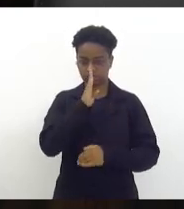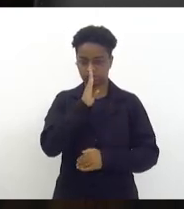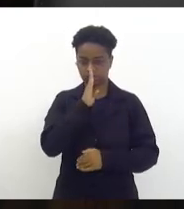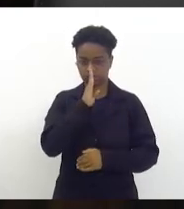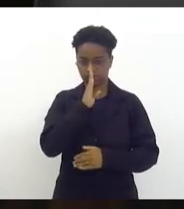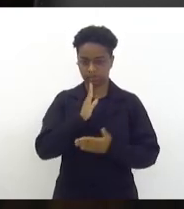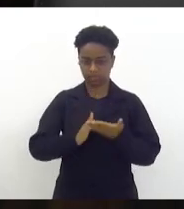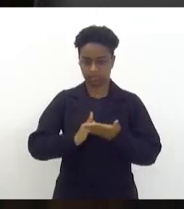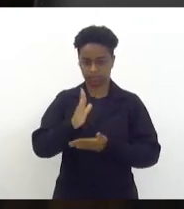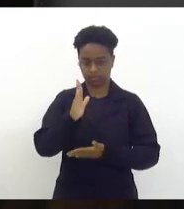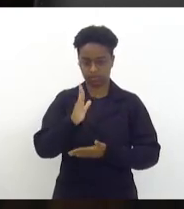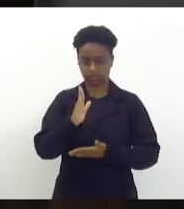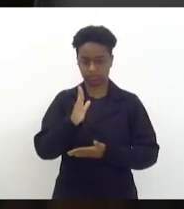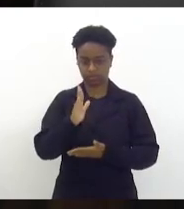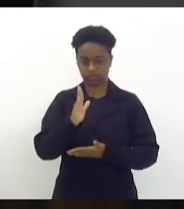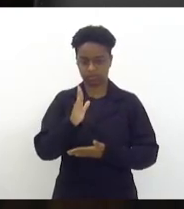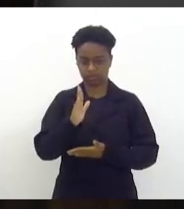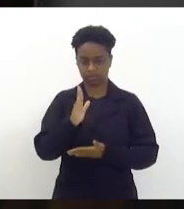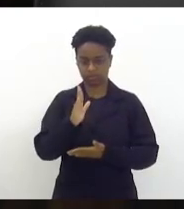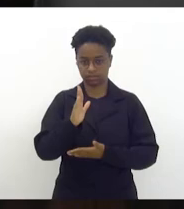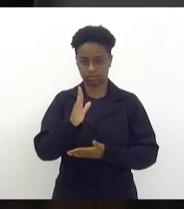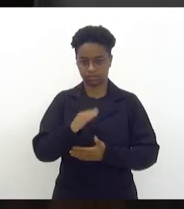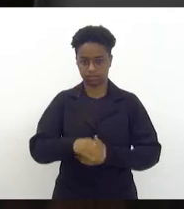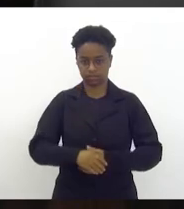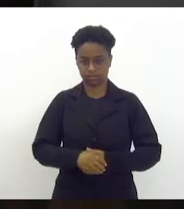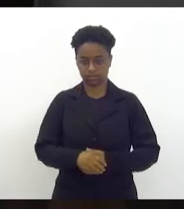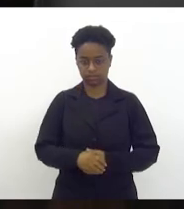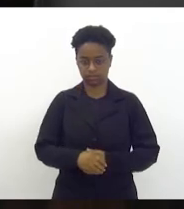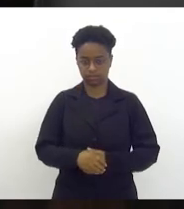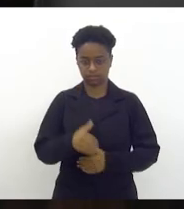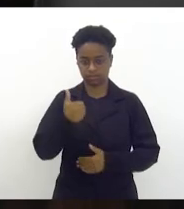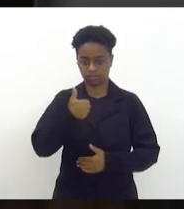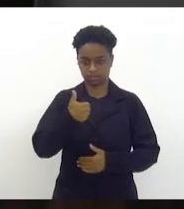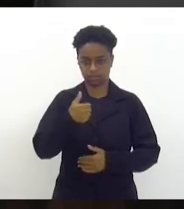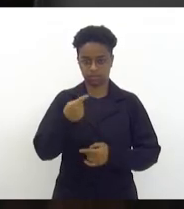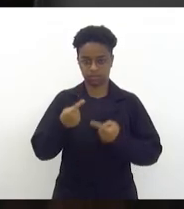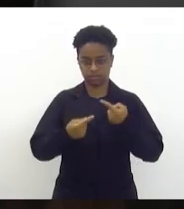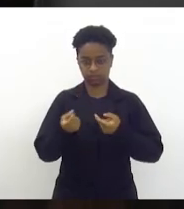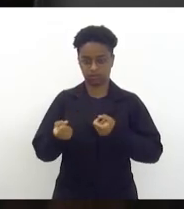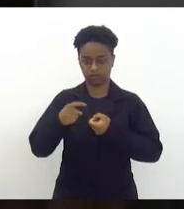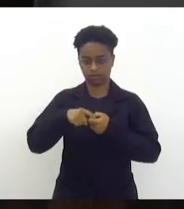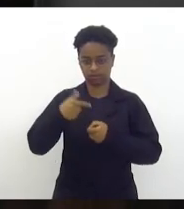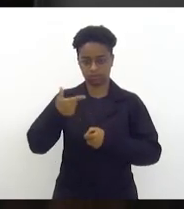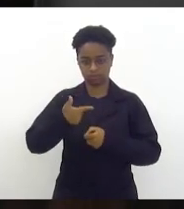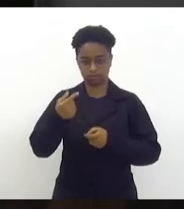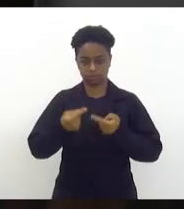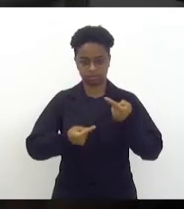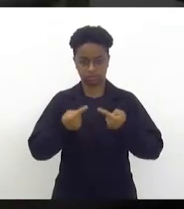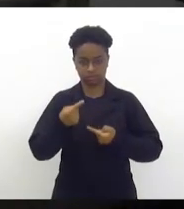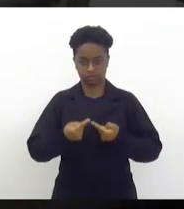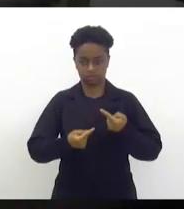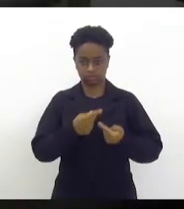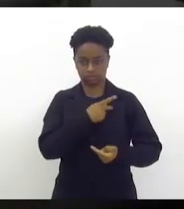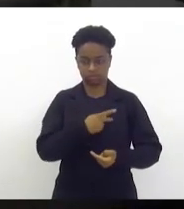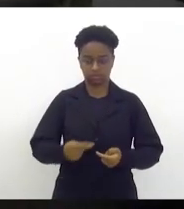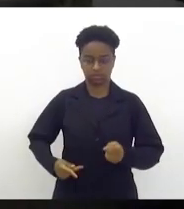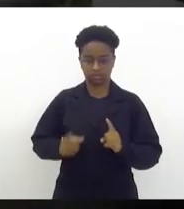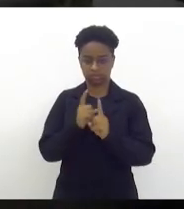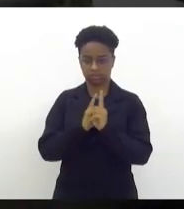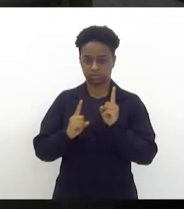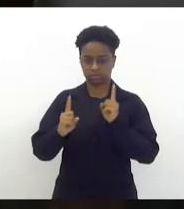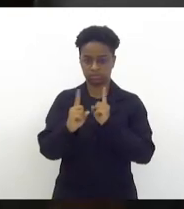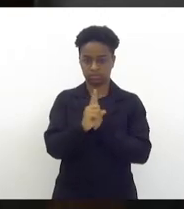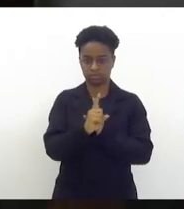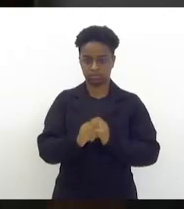estão. Aprovado. Em primeira, retornaremos na segunda discussão. Senhor presidente, pela ordem.